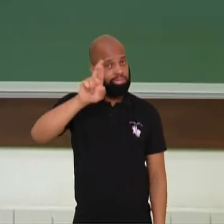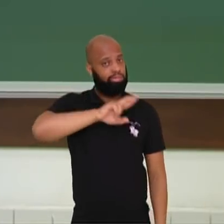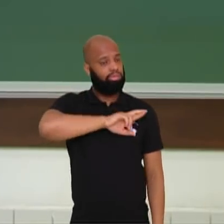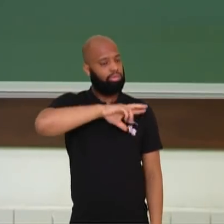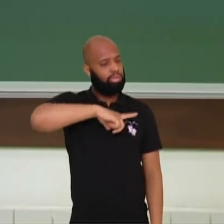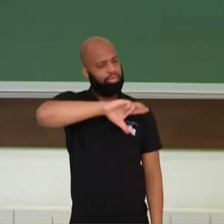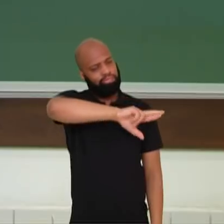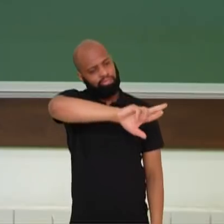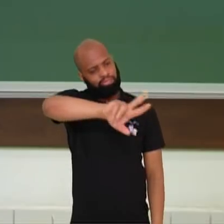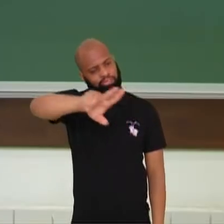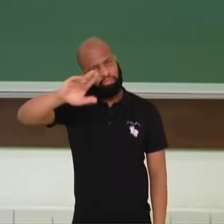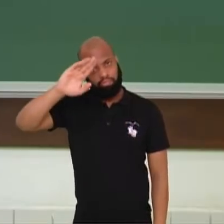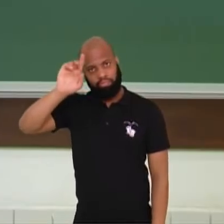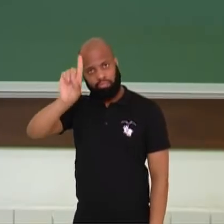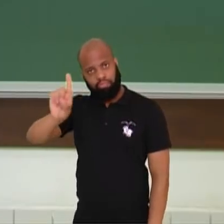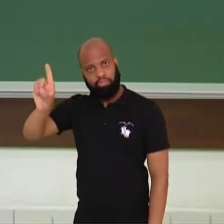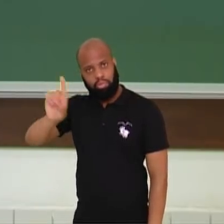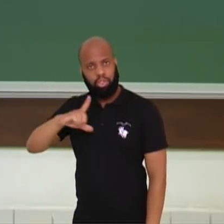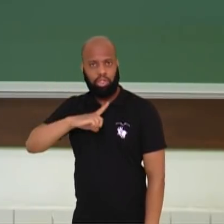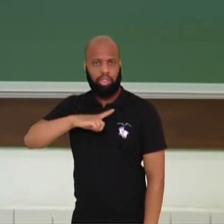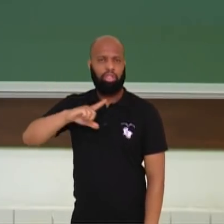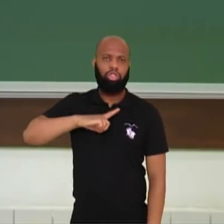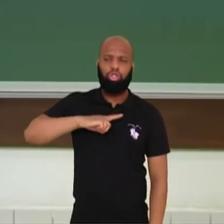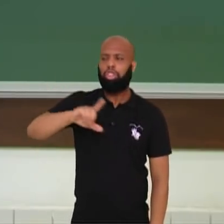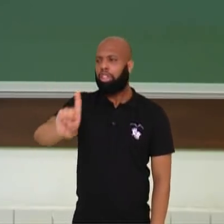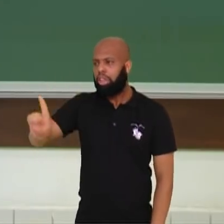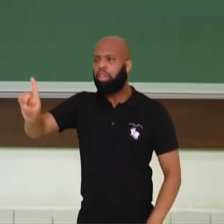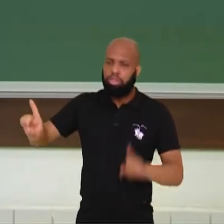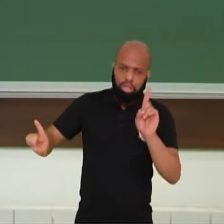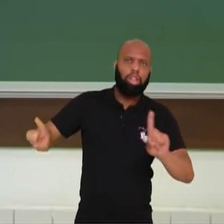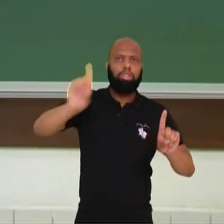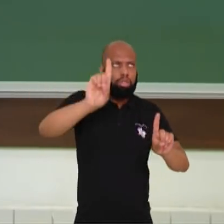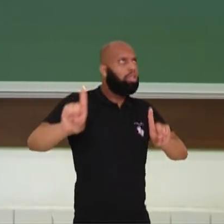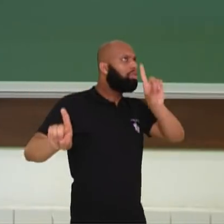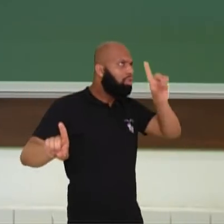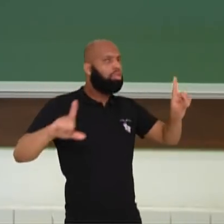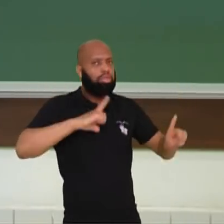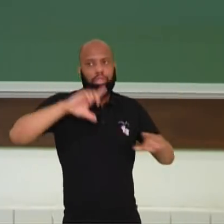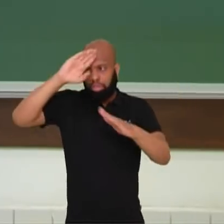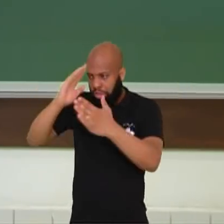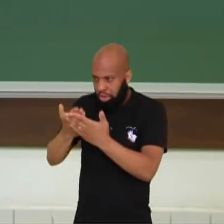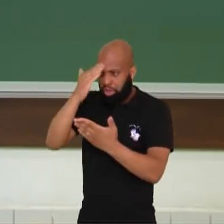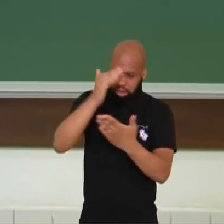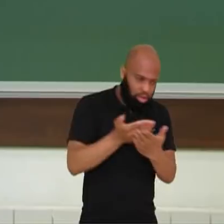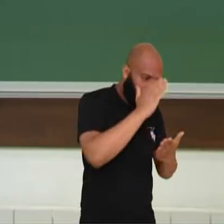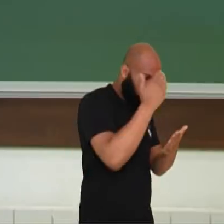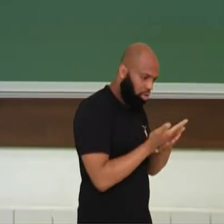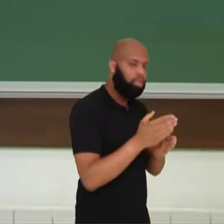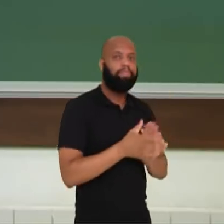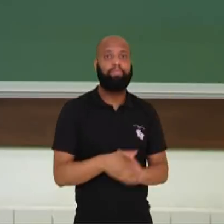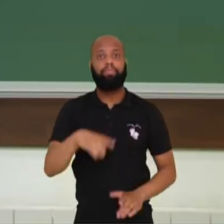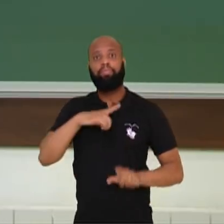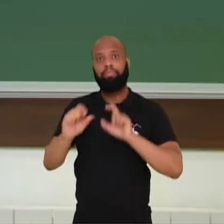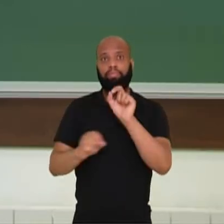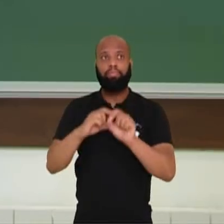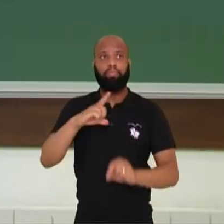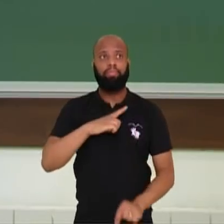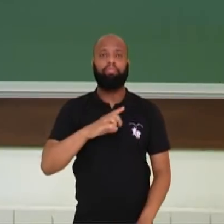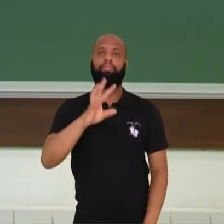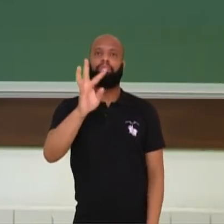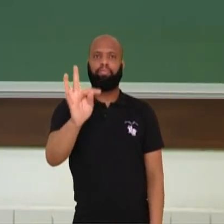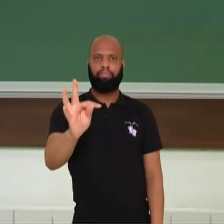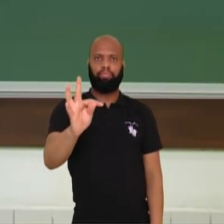seja, que acreditava em muitos deuses. Entre esses deuses havia originalmente os chamados